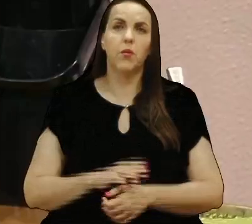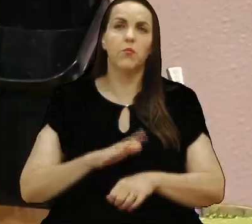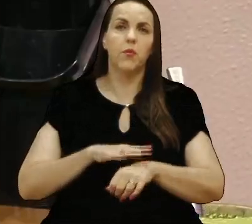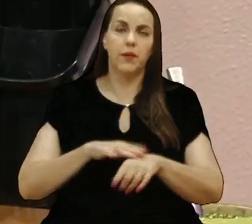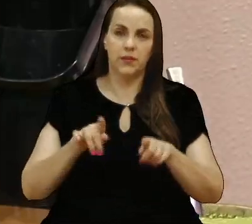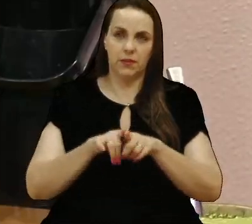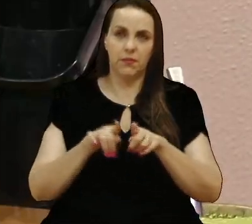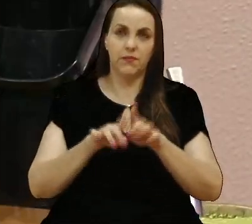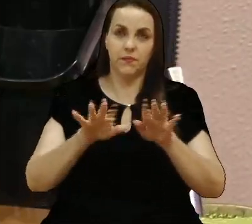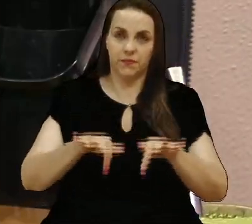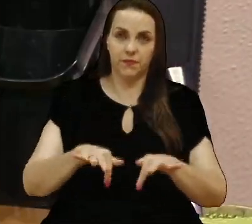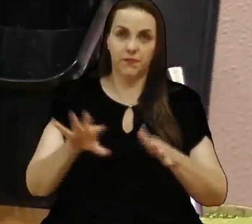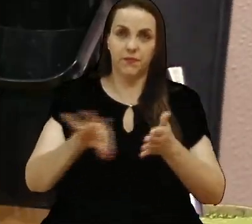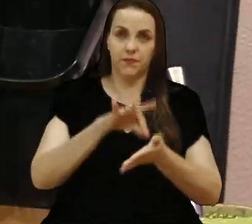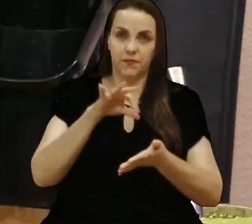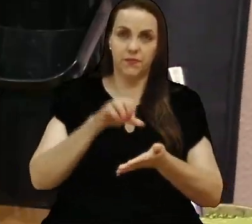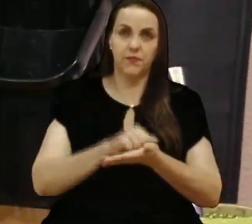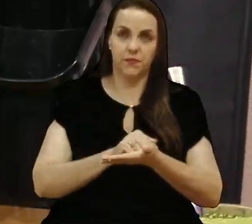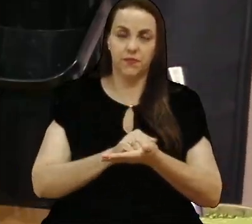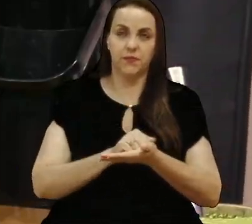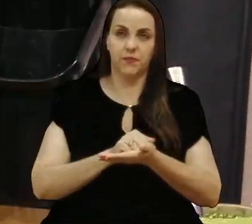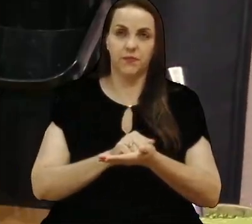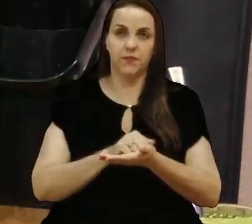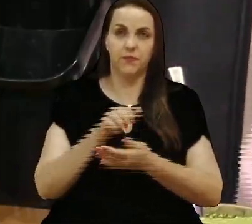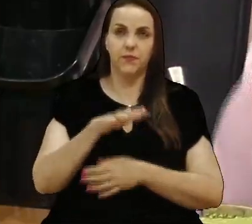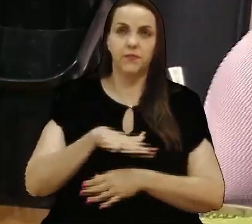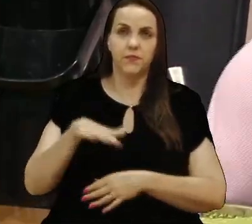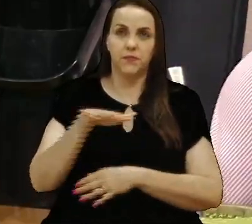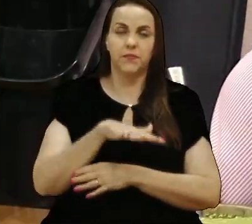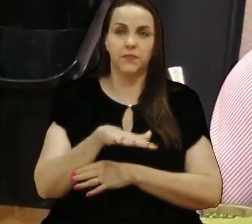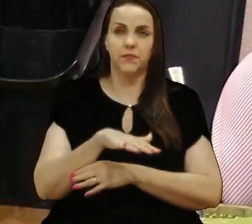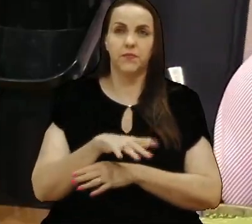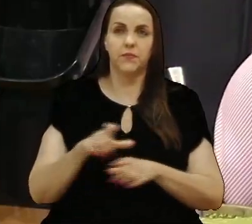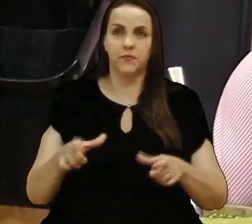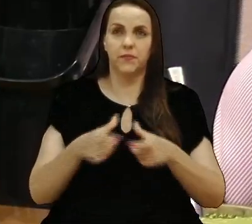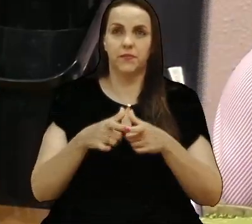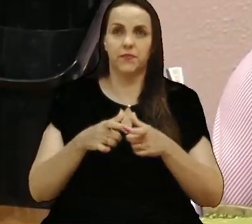encerram as inscrições para o espaço do pequeno expediente. Reforço e parabenizo